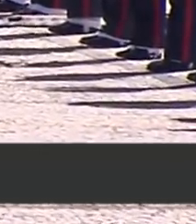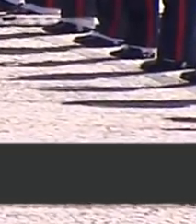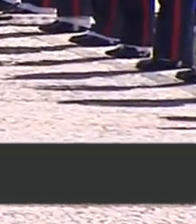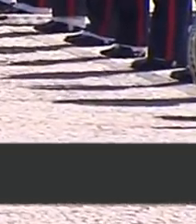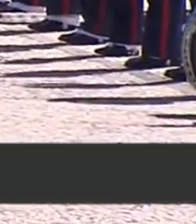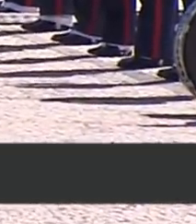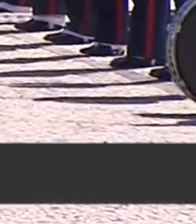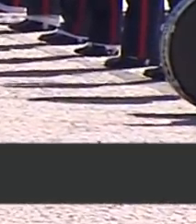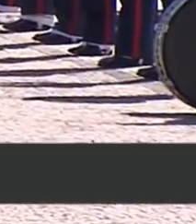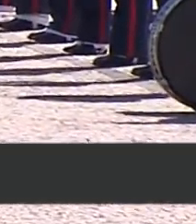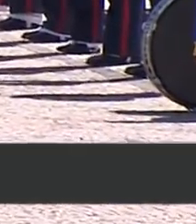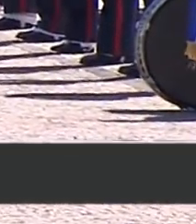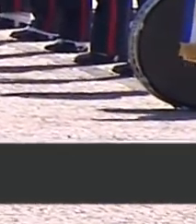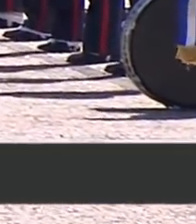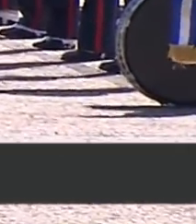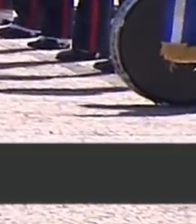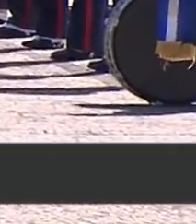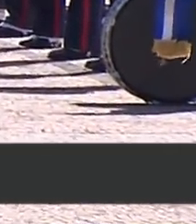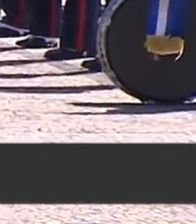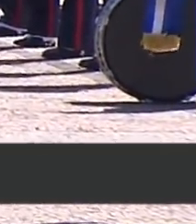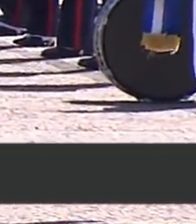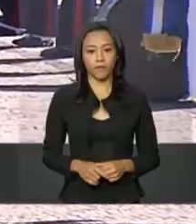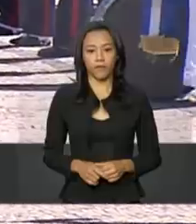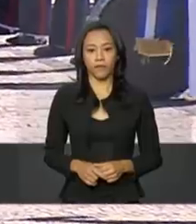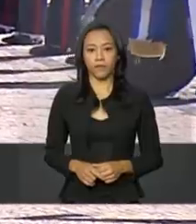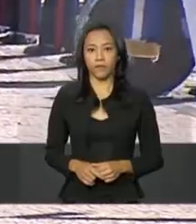Agora, é importante